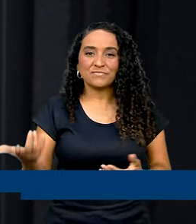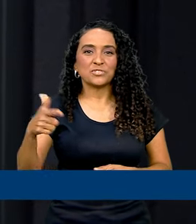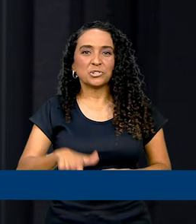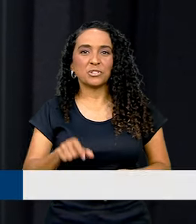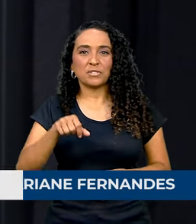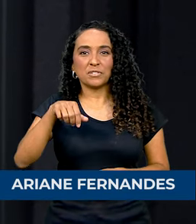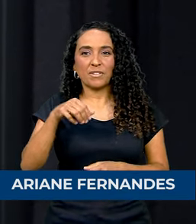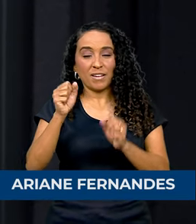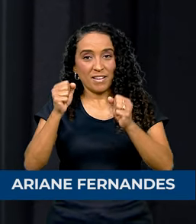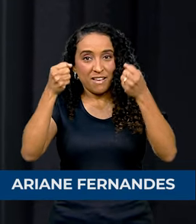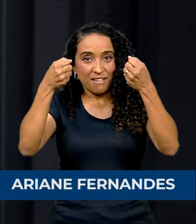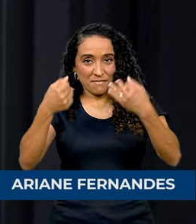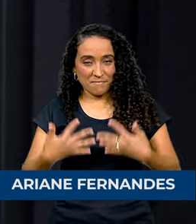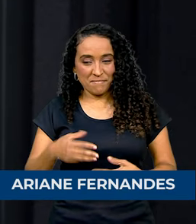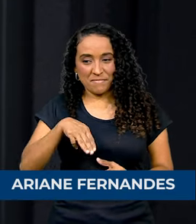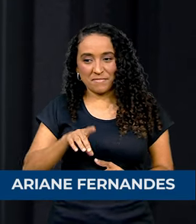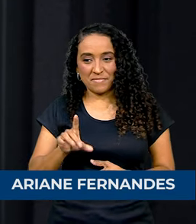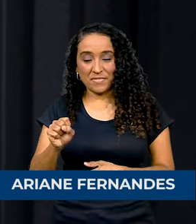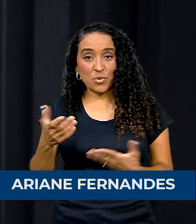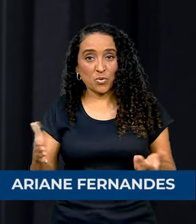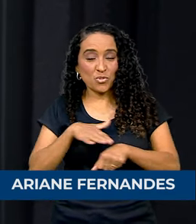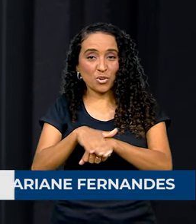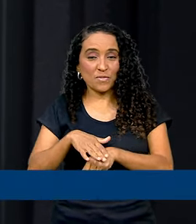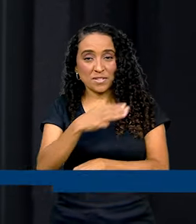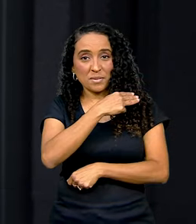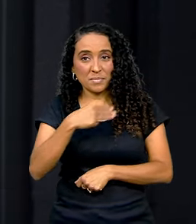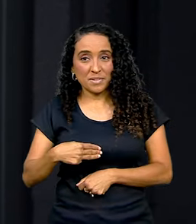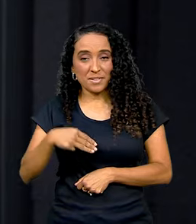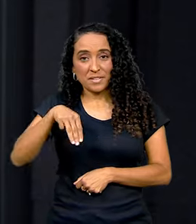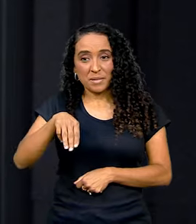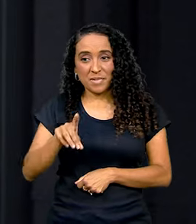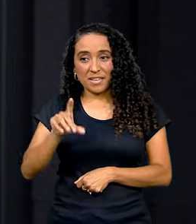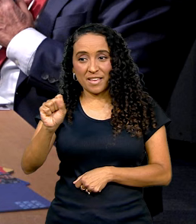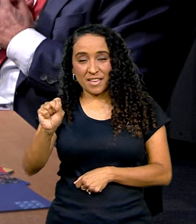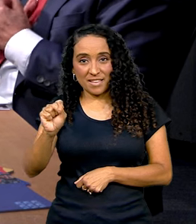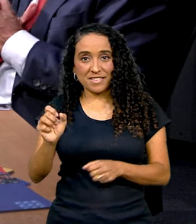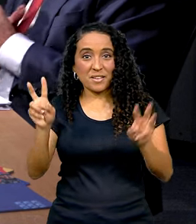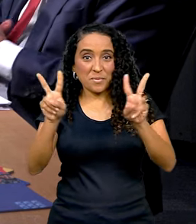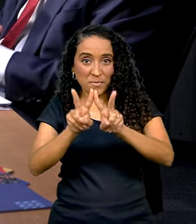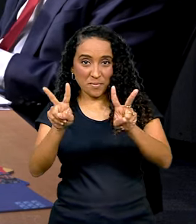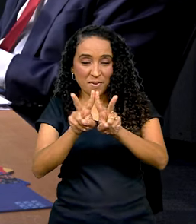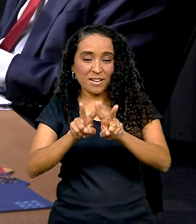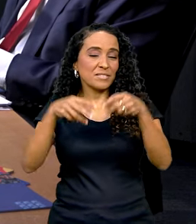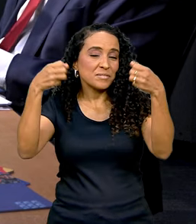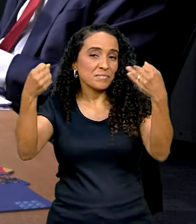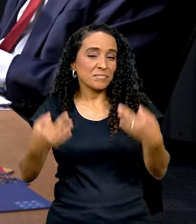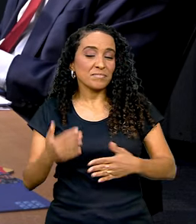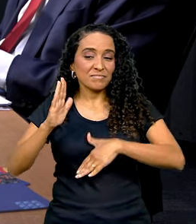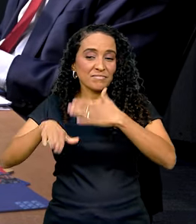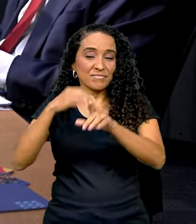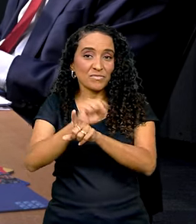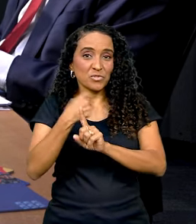sejam bem-vindos de volta ao fala MDS nós estamos conversando hoje com o ministro do MDS Welliton Dias